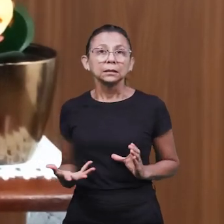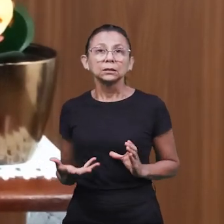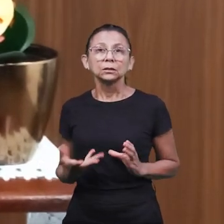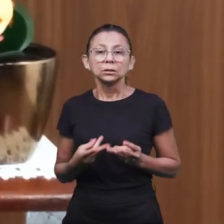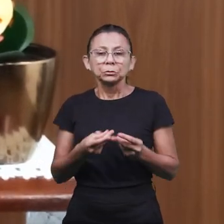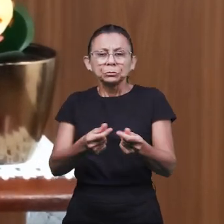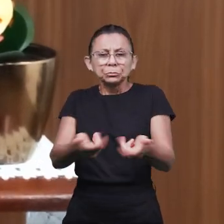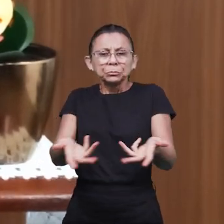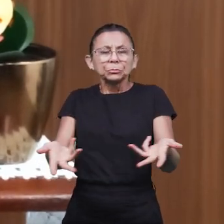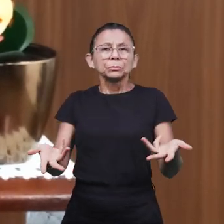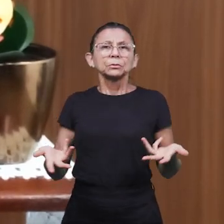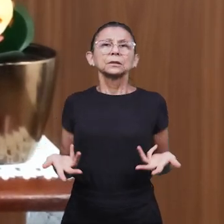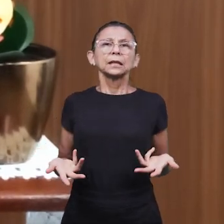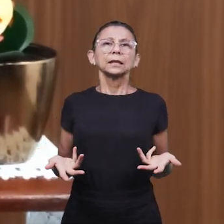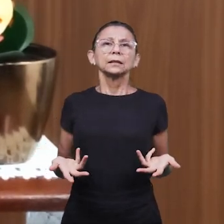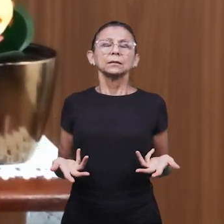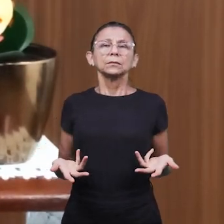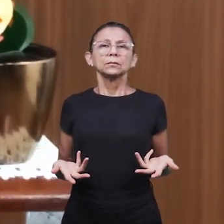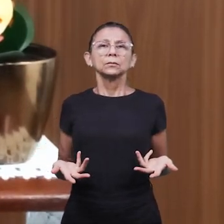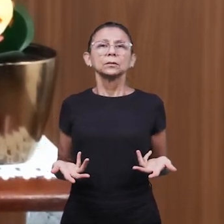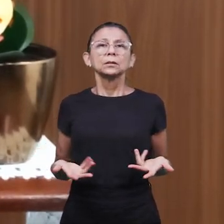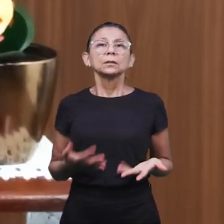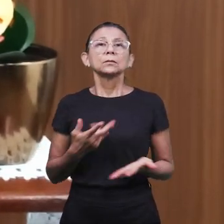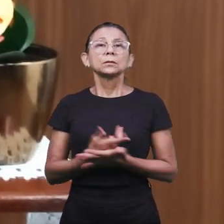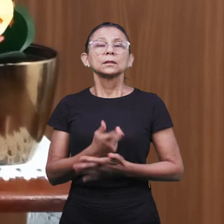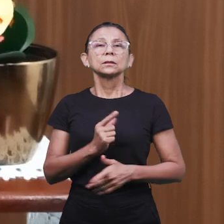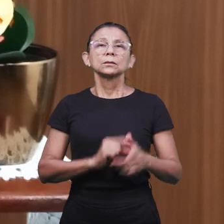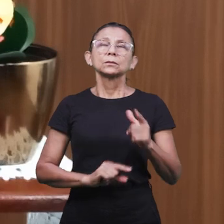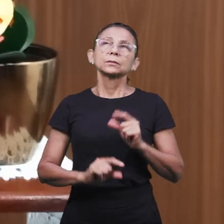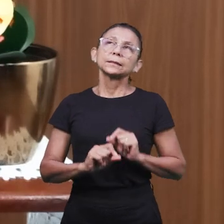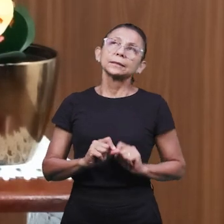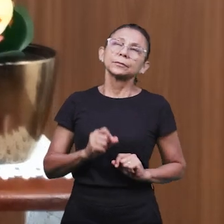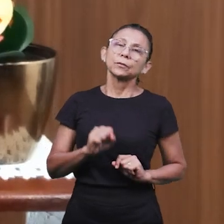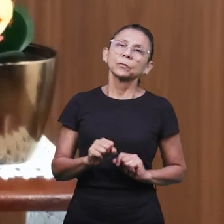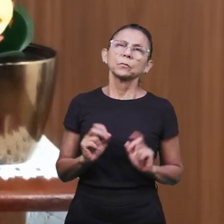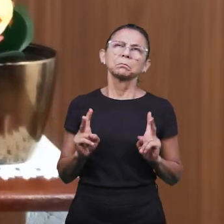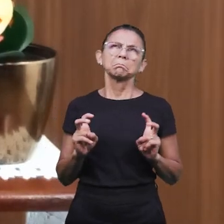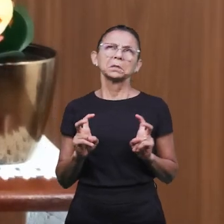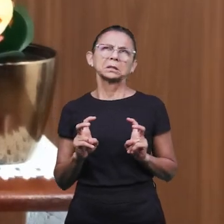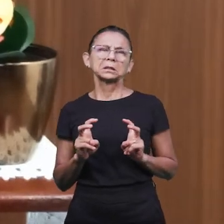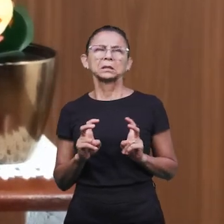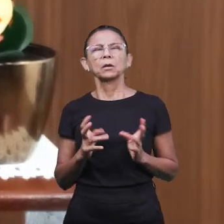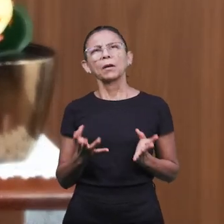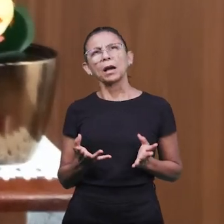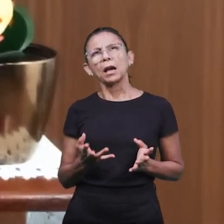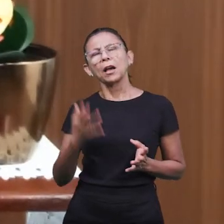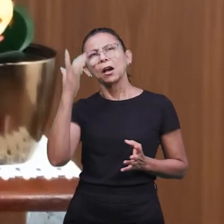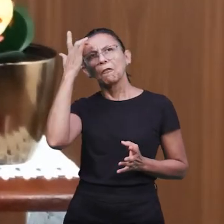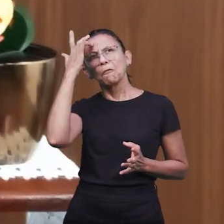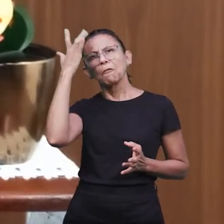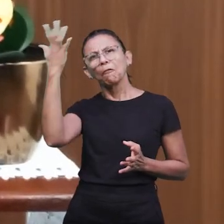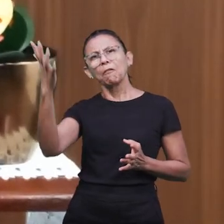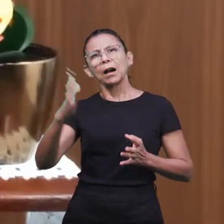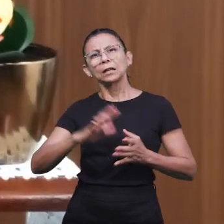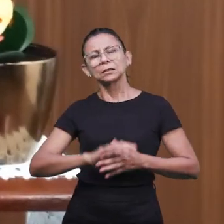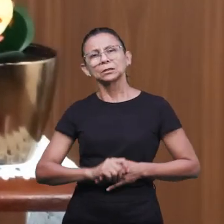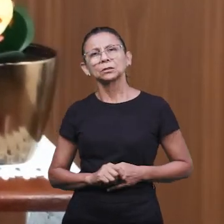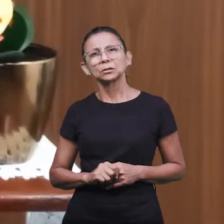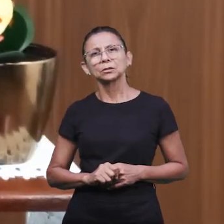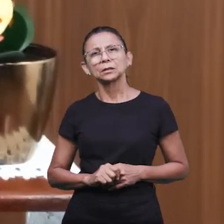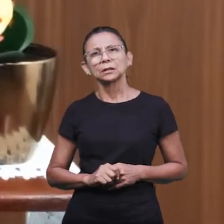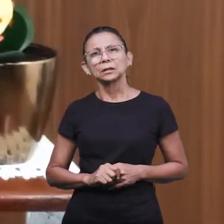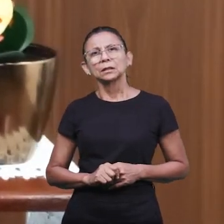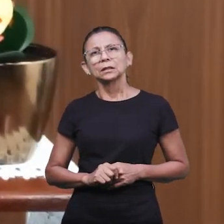são descaracterizados, é mais fácil, se é que posso usar essa expressão, para o homem abrir mão de todas as